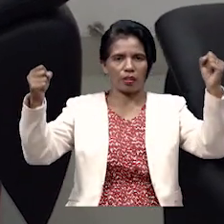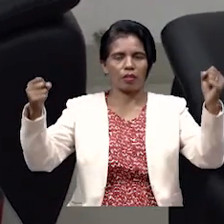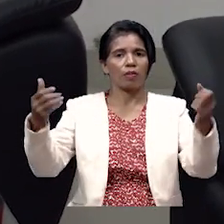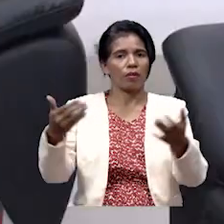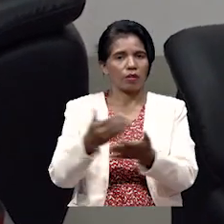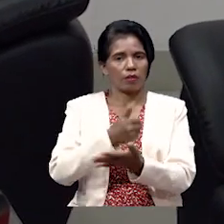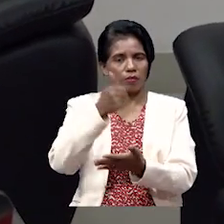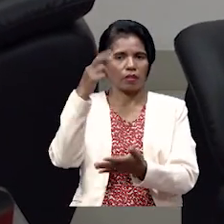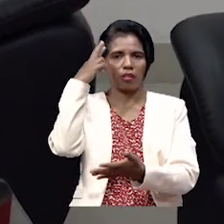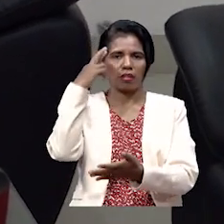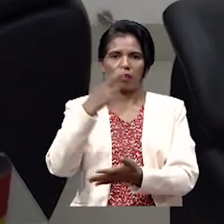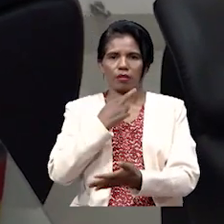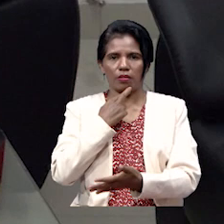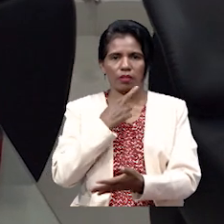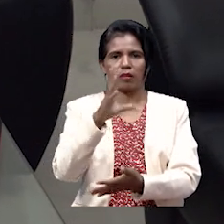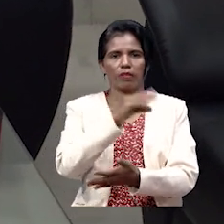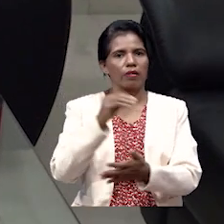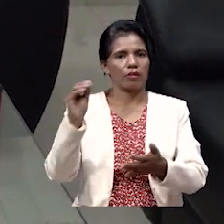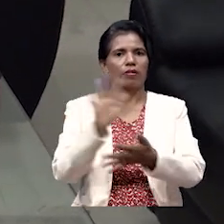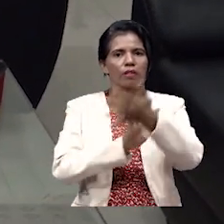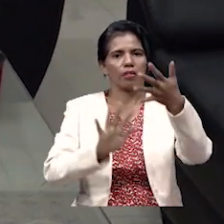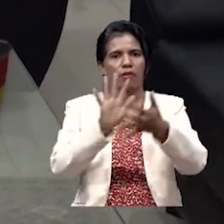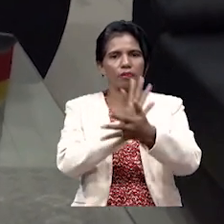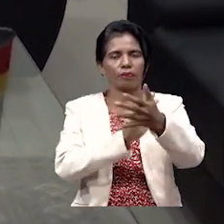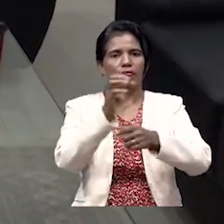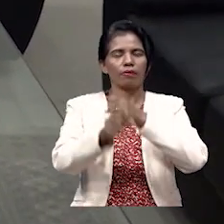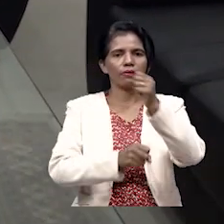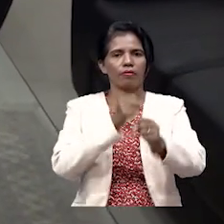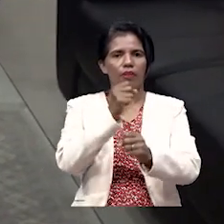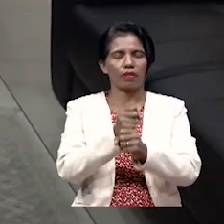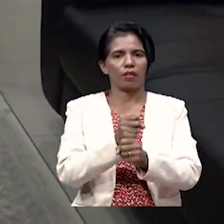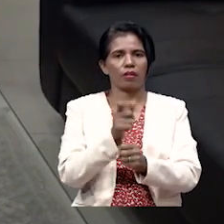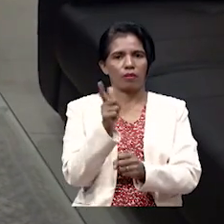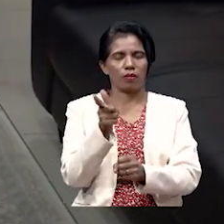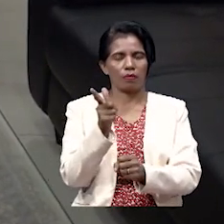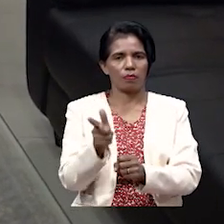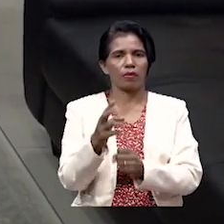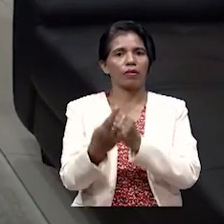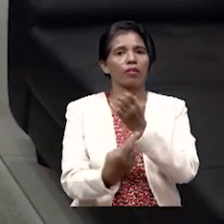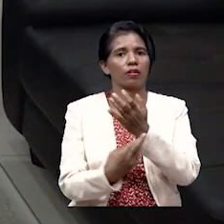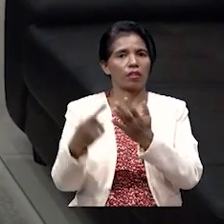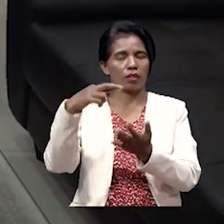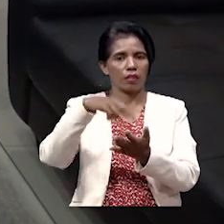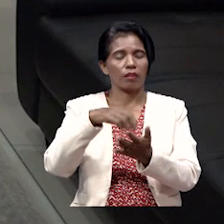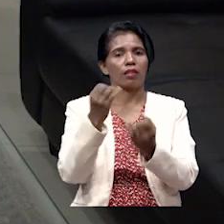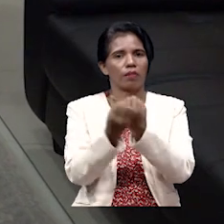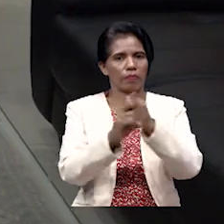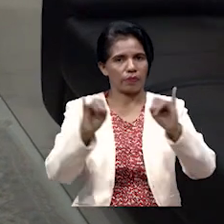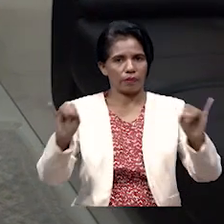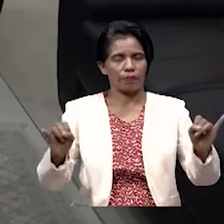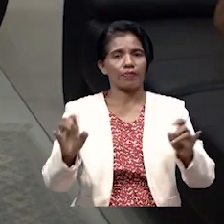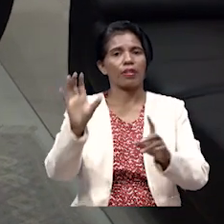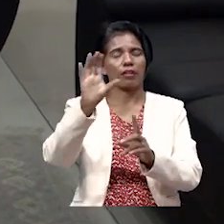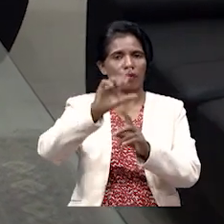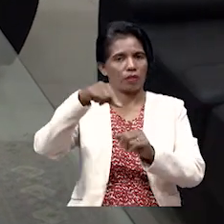eleito José Ramos Horta, na celebração Tinan Ruanulo Restauração Independência. Chefe de governo